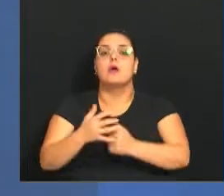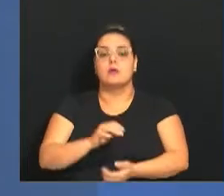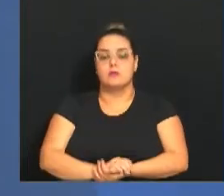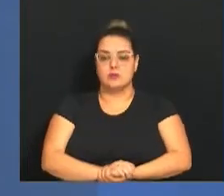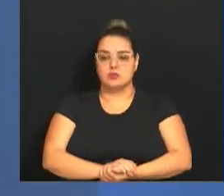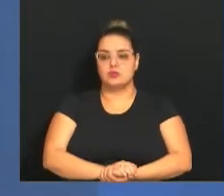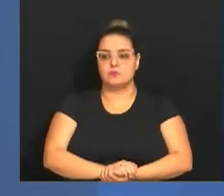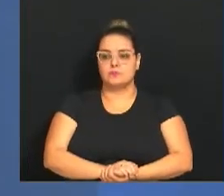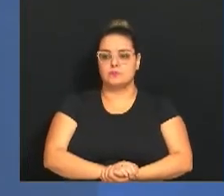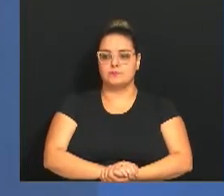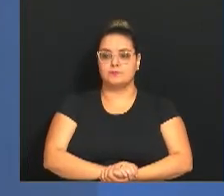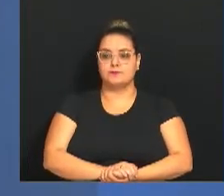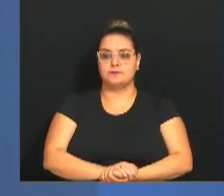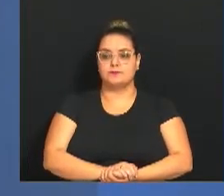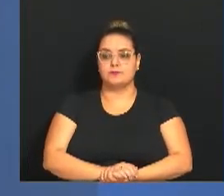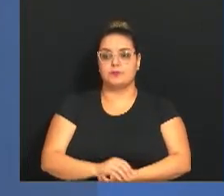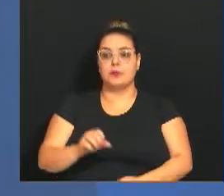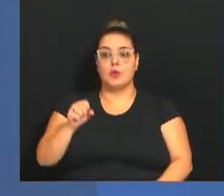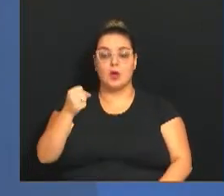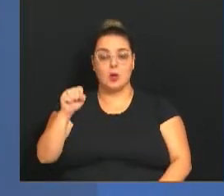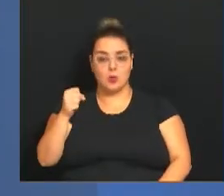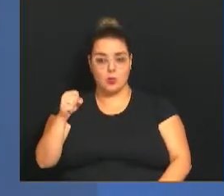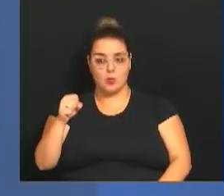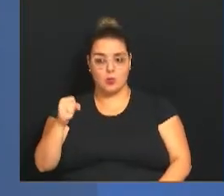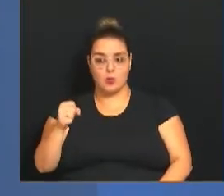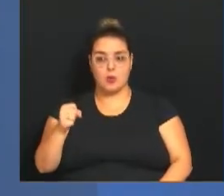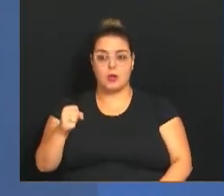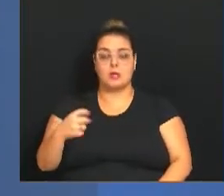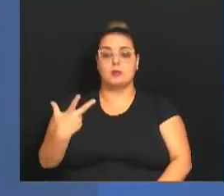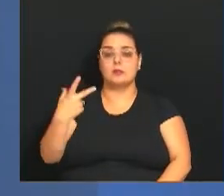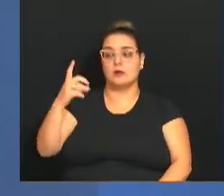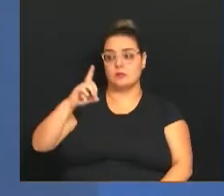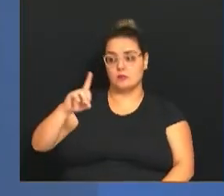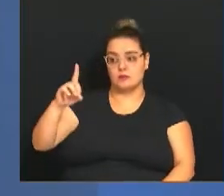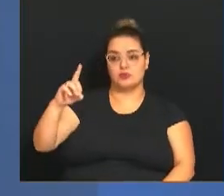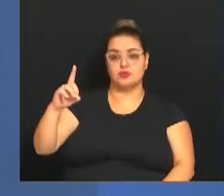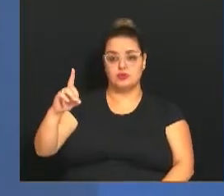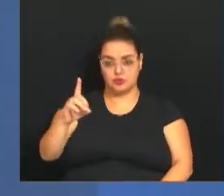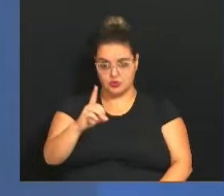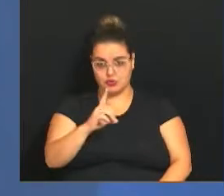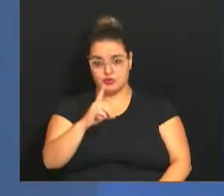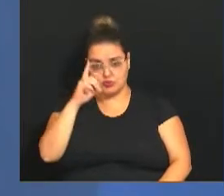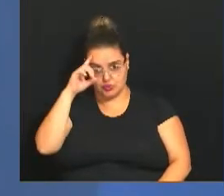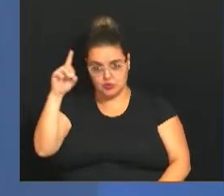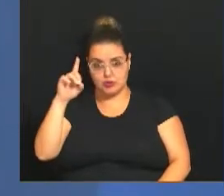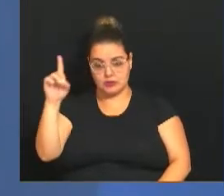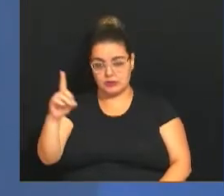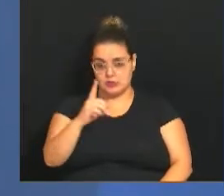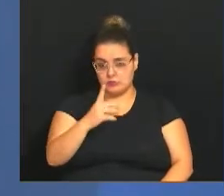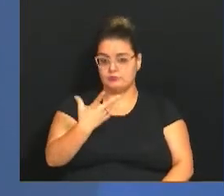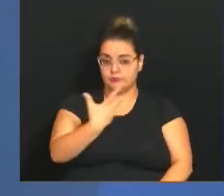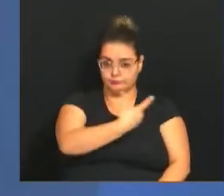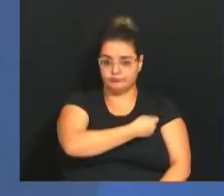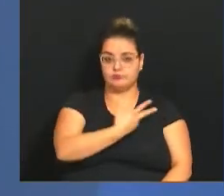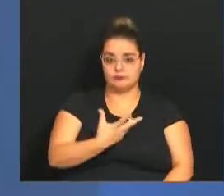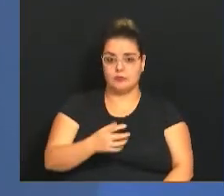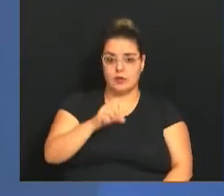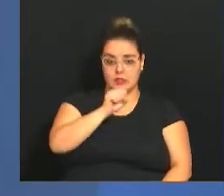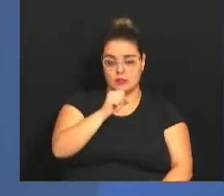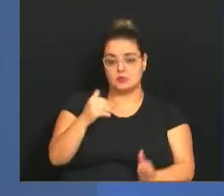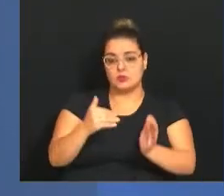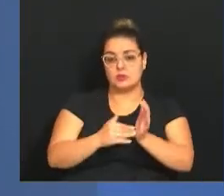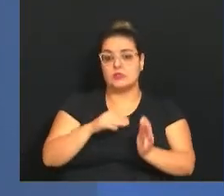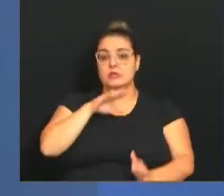que essa é a 8ª edição do Dia D. Então, a gente tem das 8 da manhã às 5 da tarde